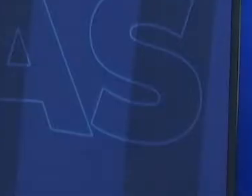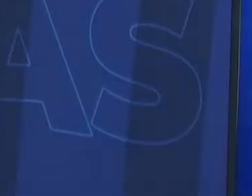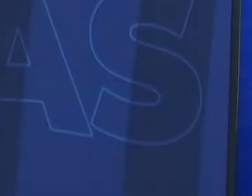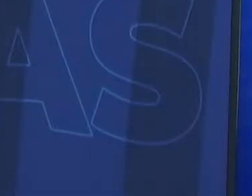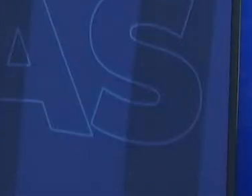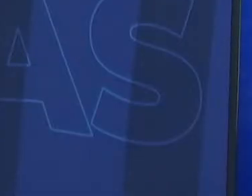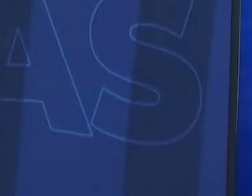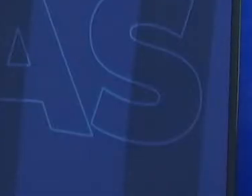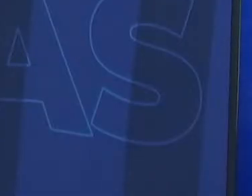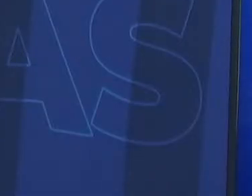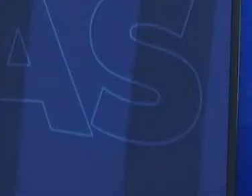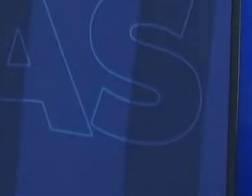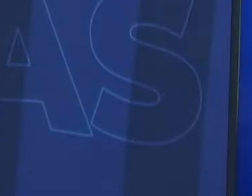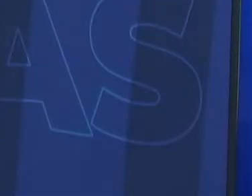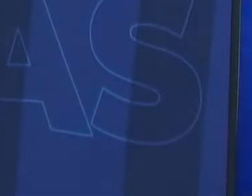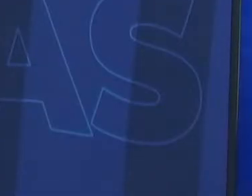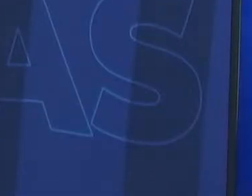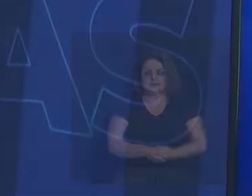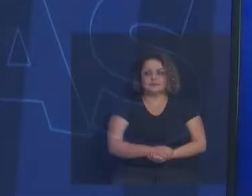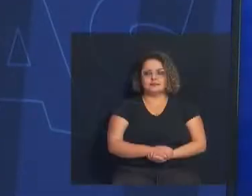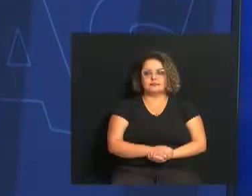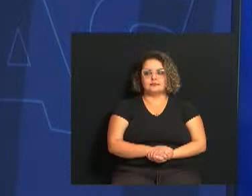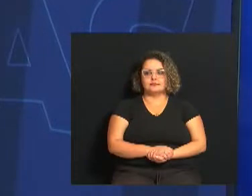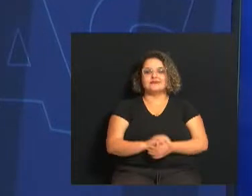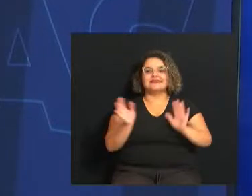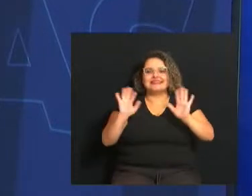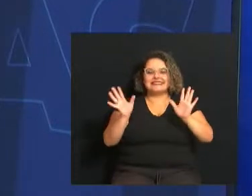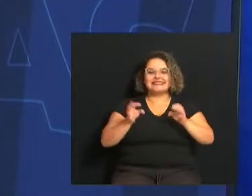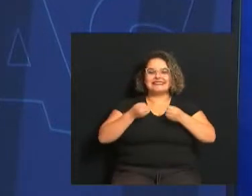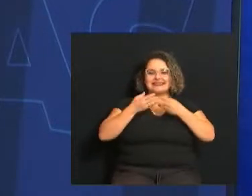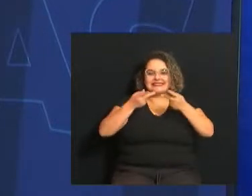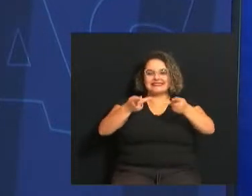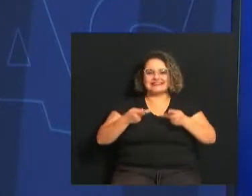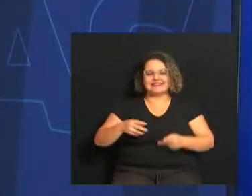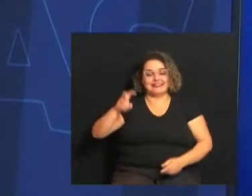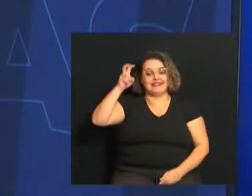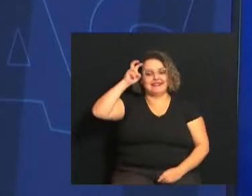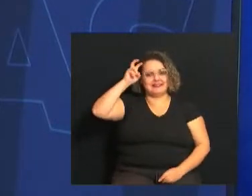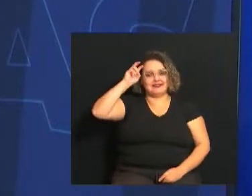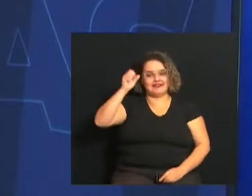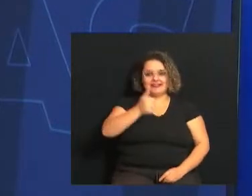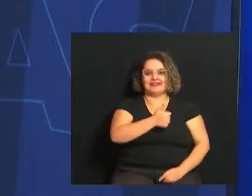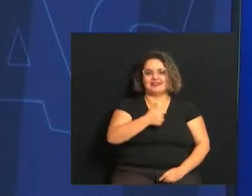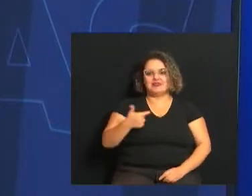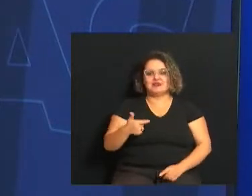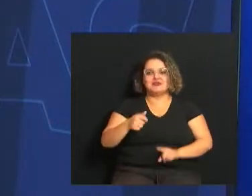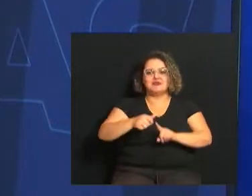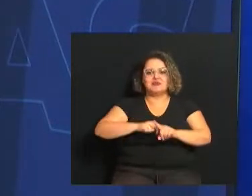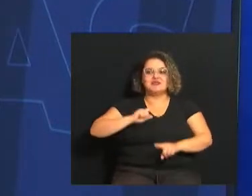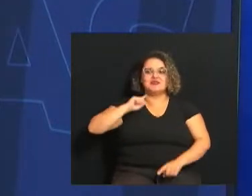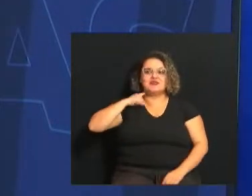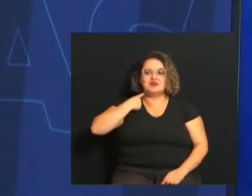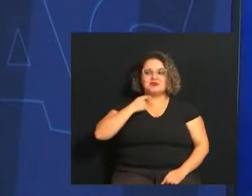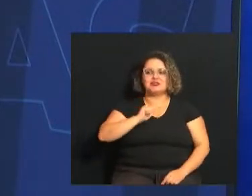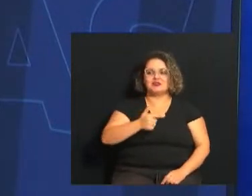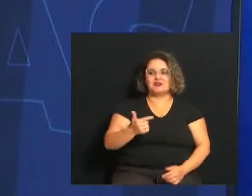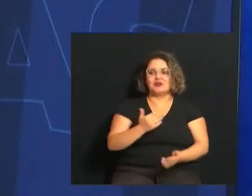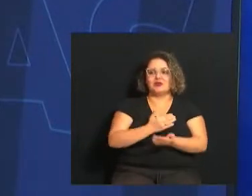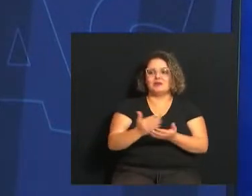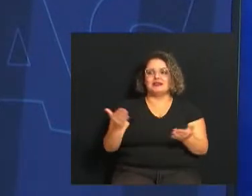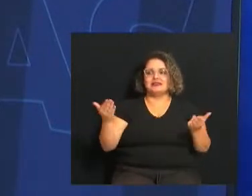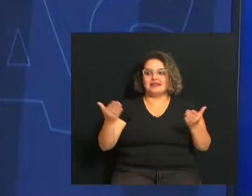Olá, seja bem-vinda, seja bem-vindo. Quinta-feira, 12 de maio de 2022. Começa agora o